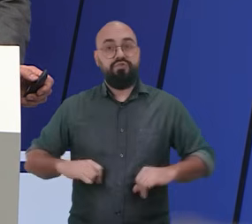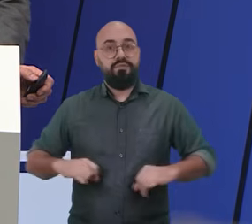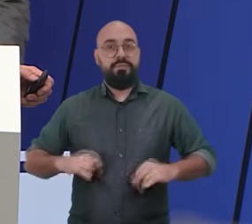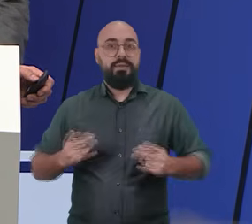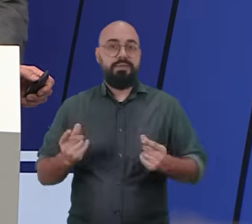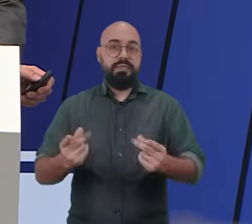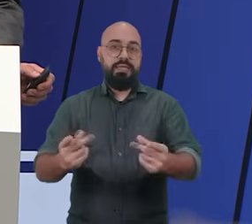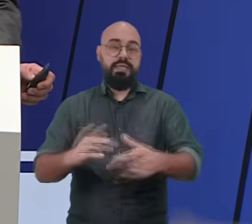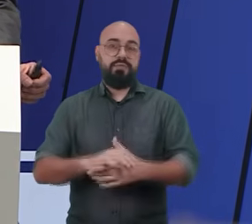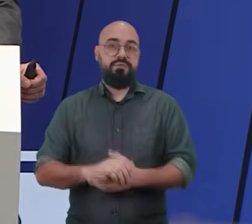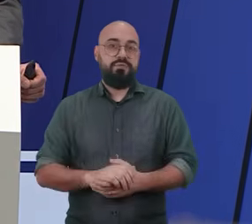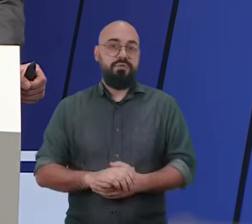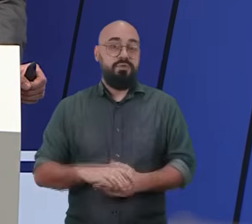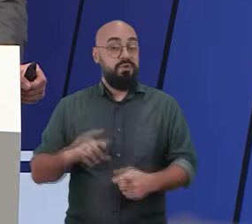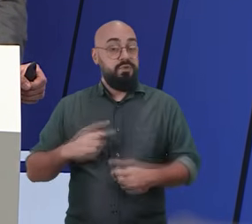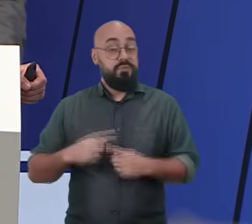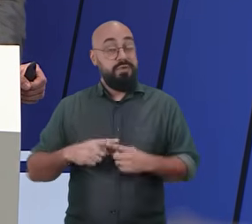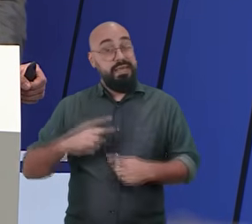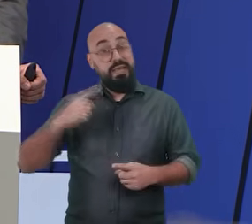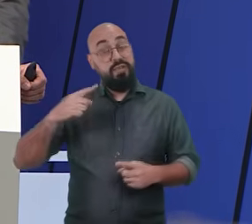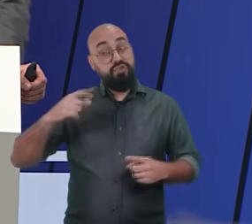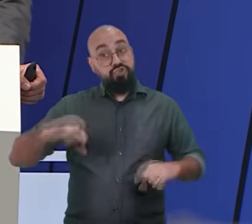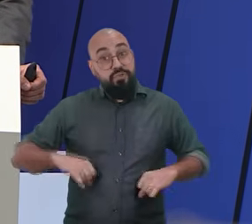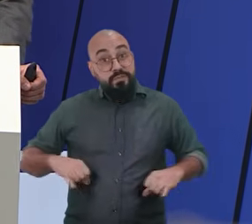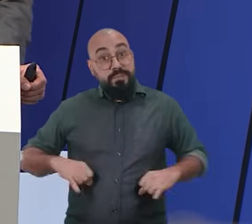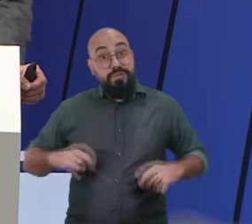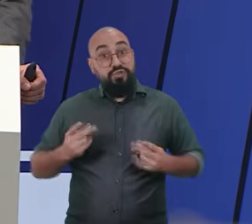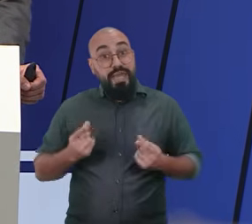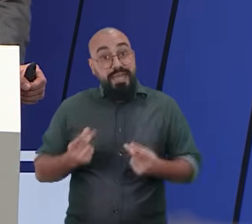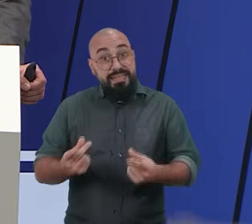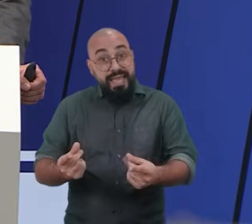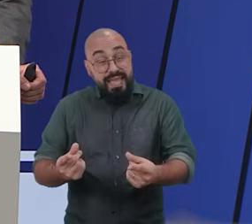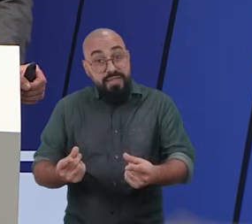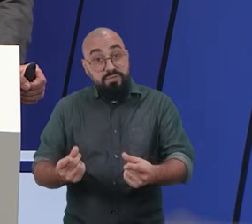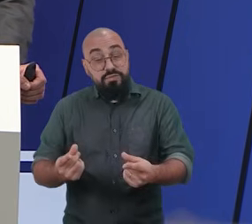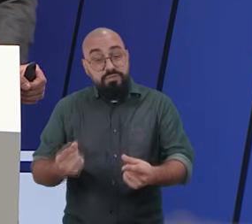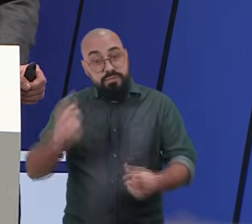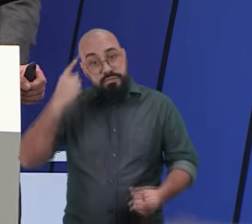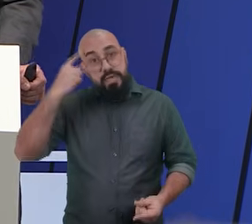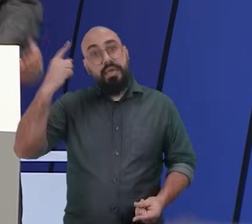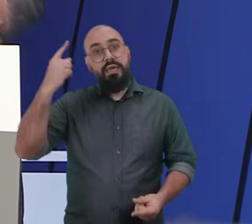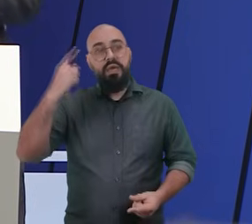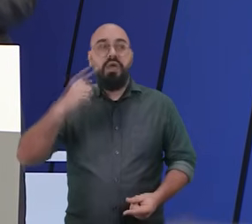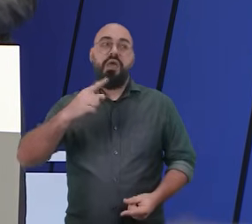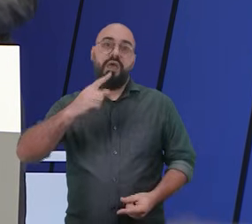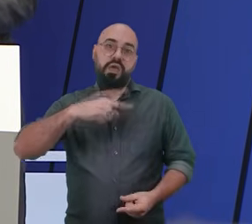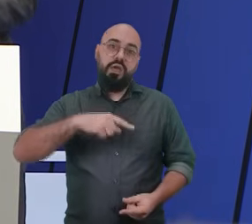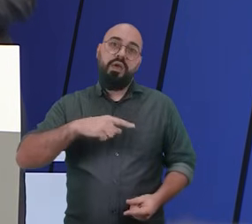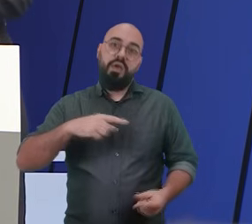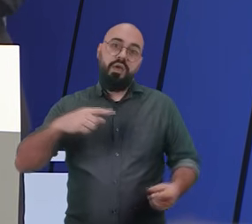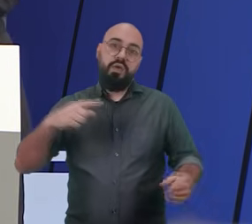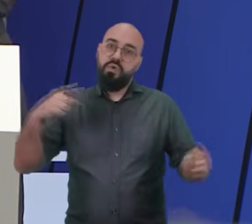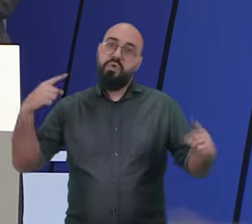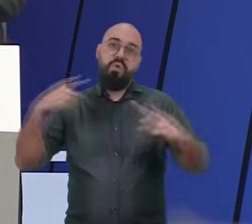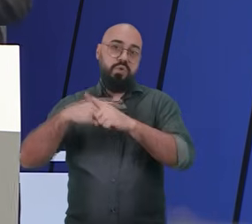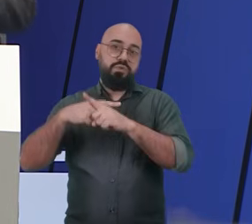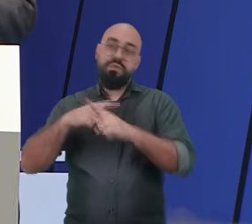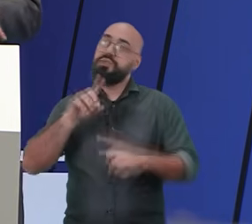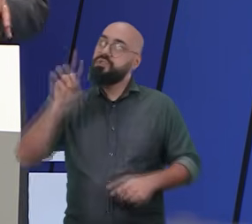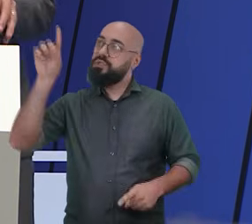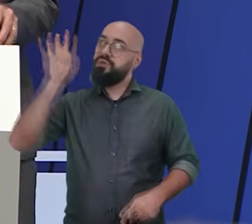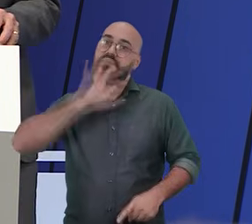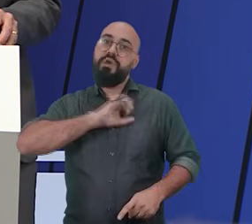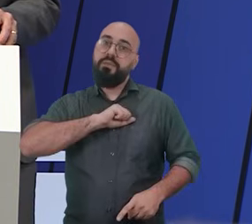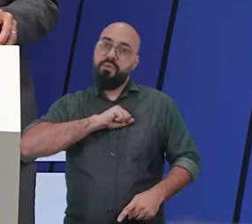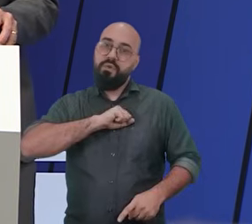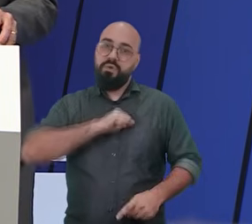eterno. Porque esta ideia de um sofrimento eterno, aí sim, se choca com a ideia de um